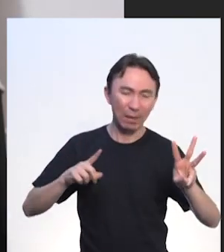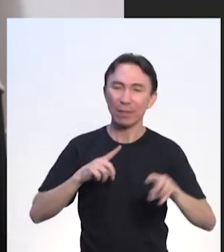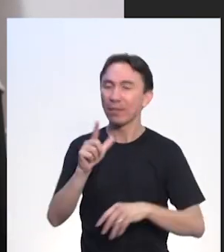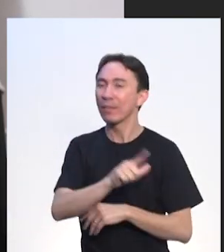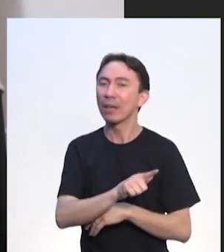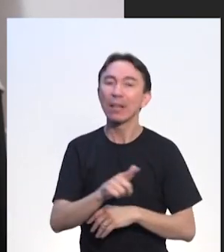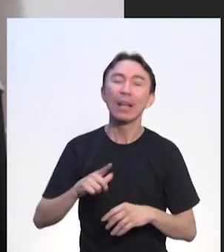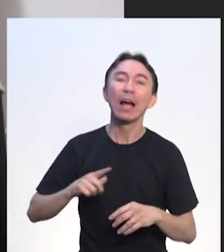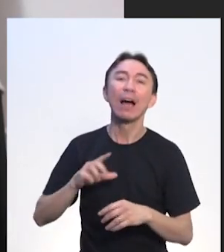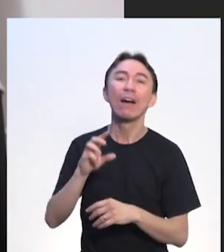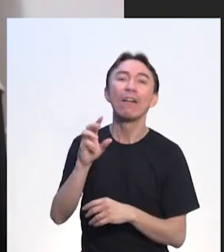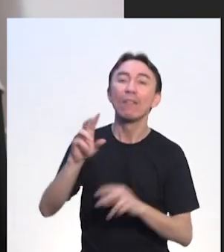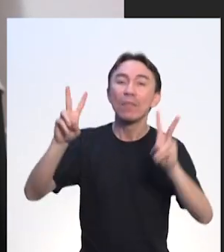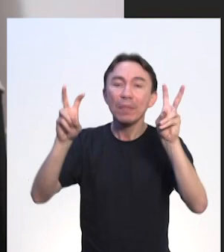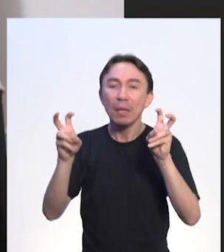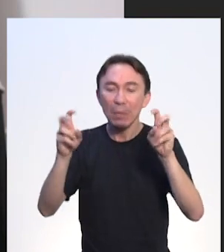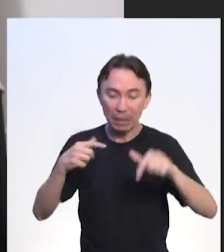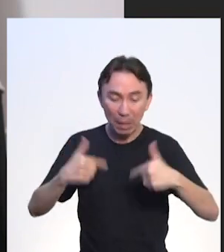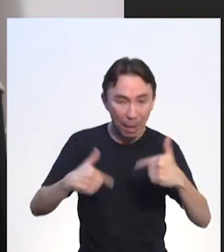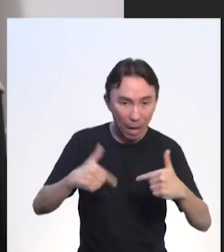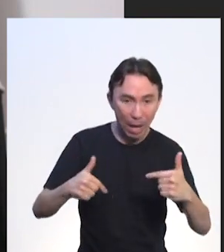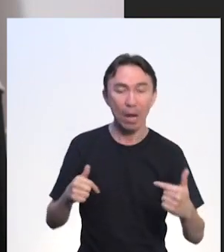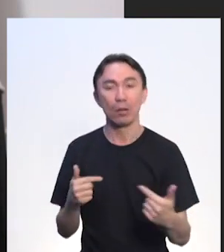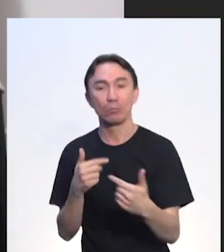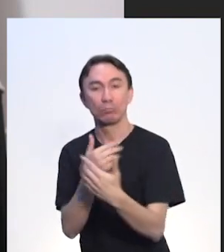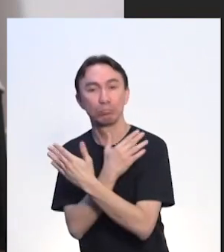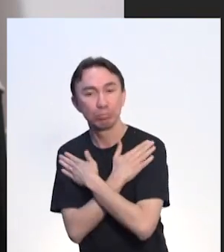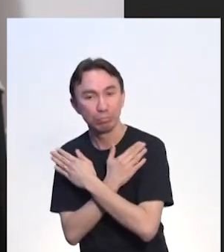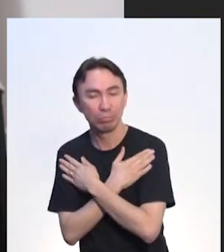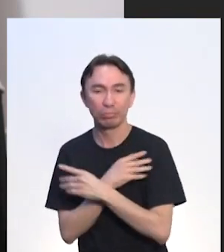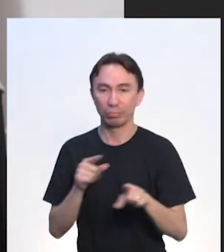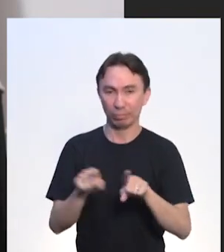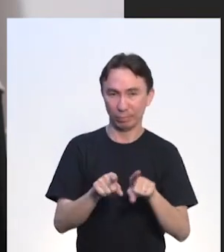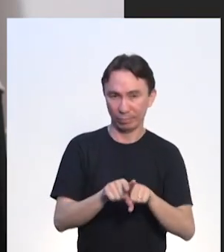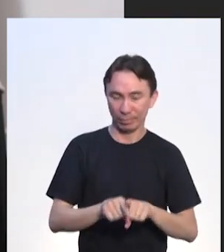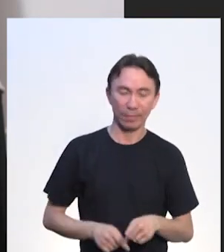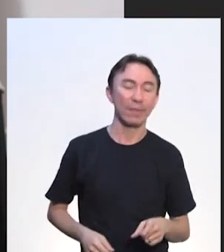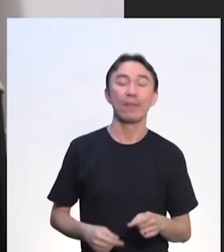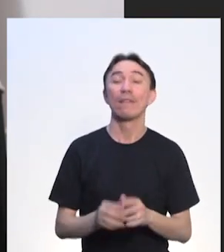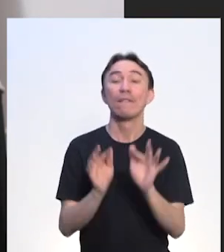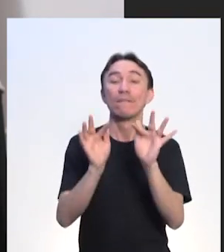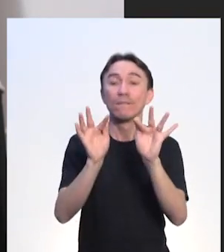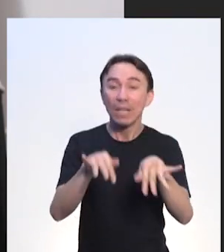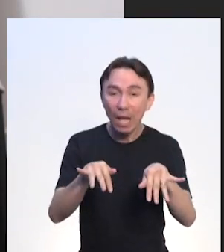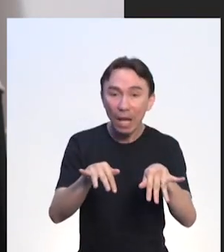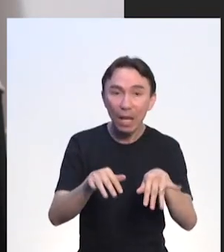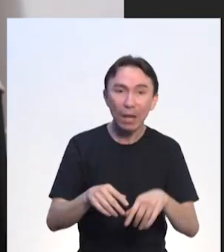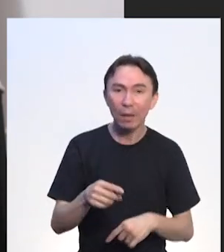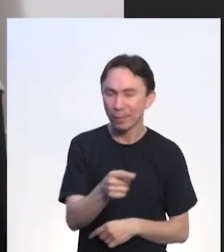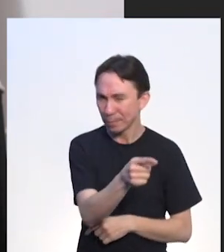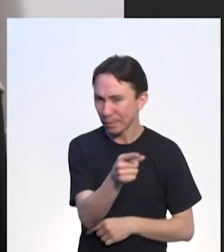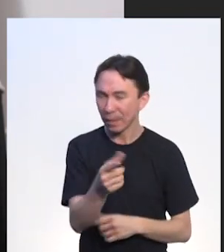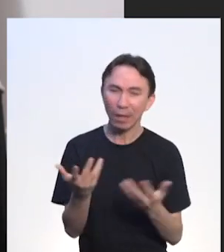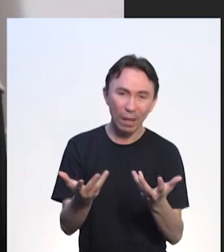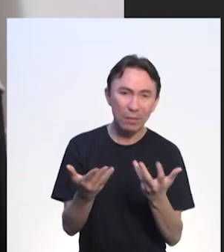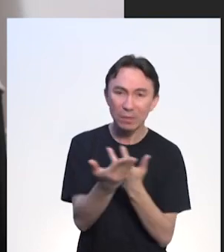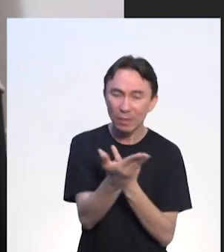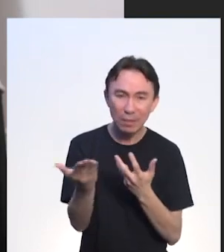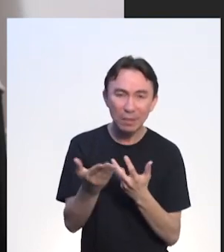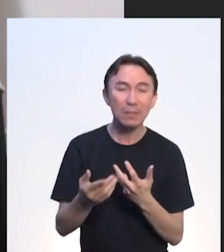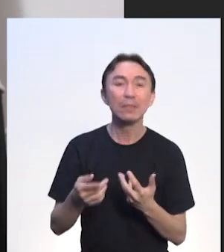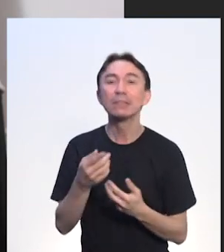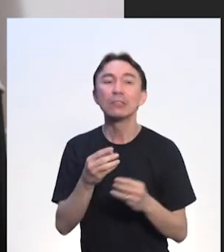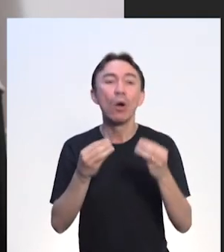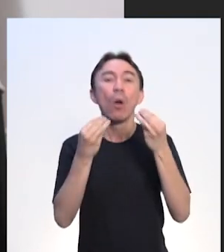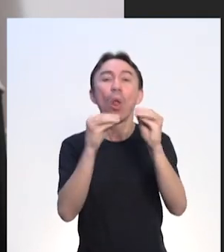que é sobre emprego e desemprego. E para finalizar, a gente queria que vocês pensassem, se der colocar aí no chat, quais são